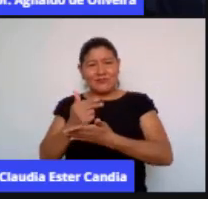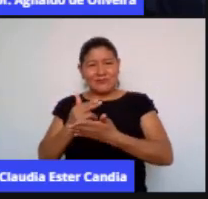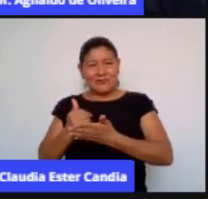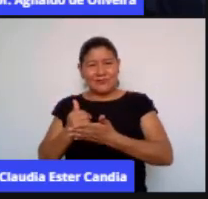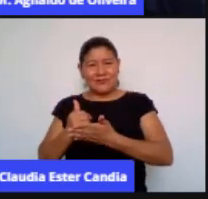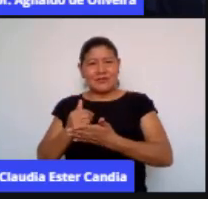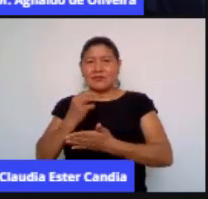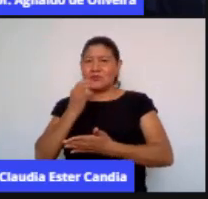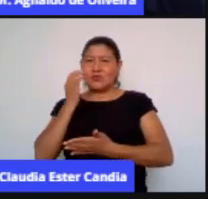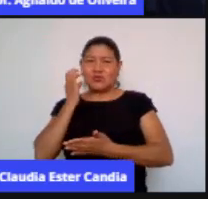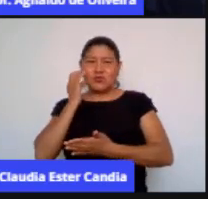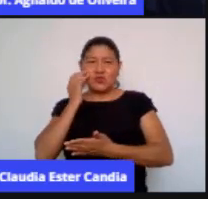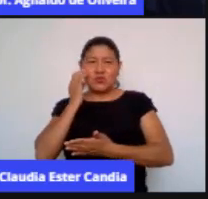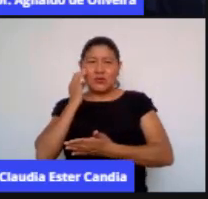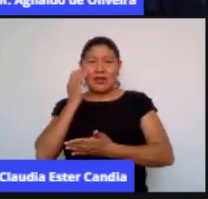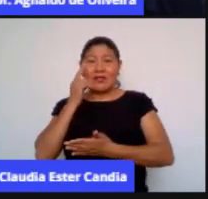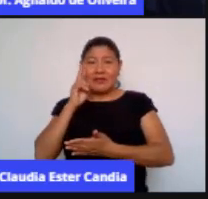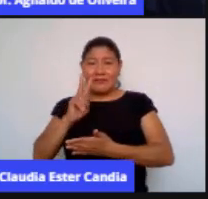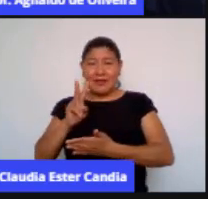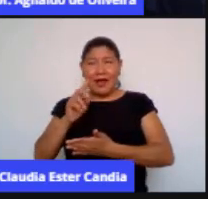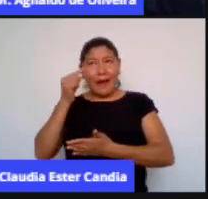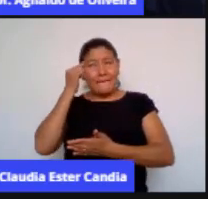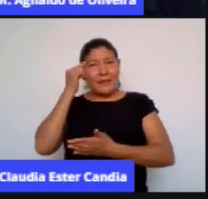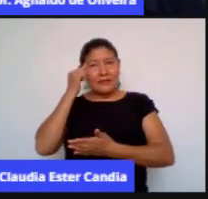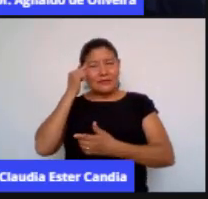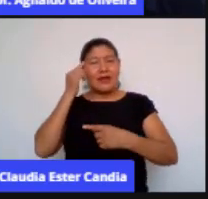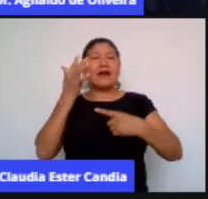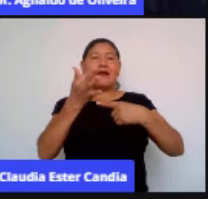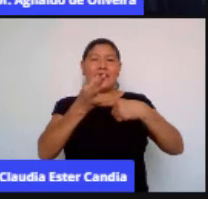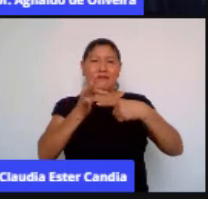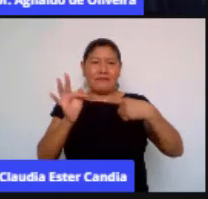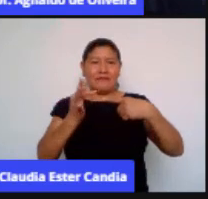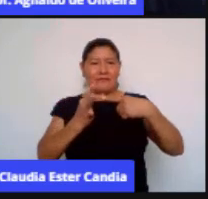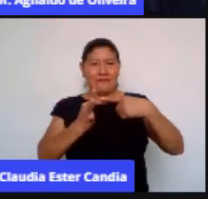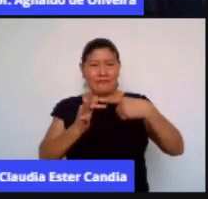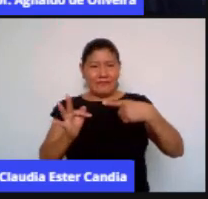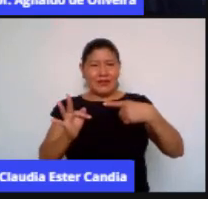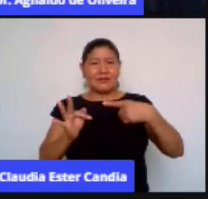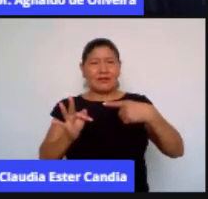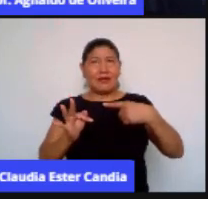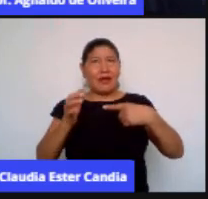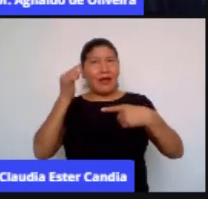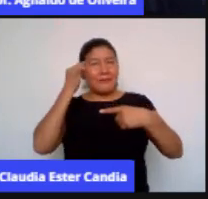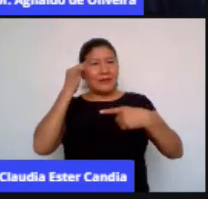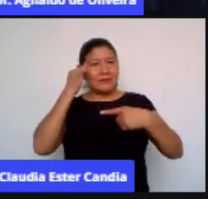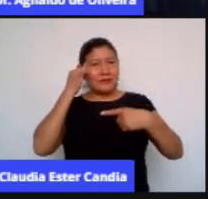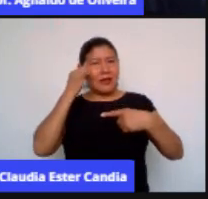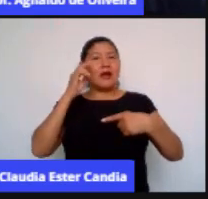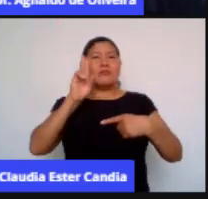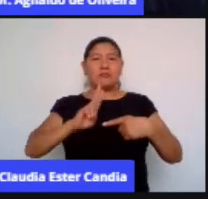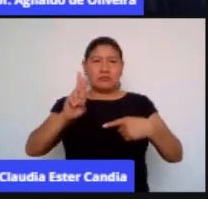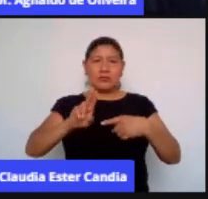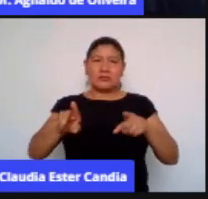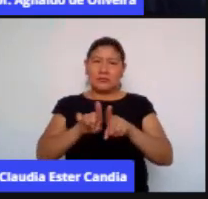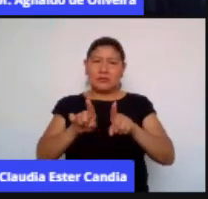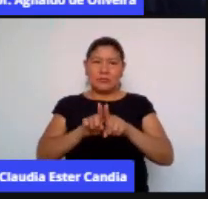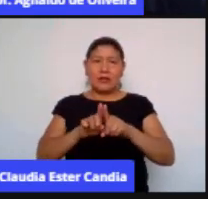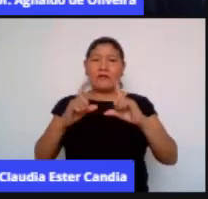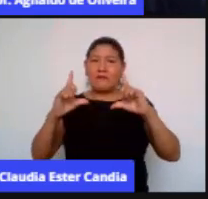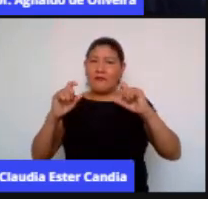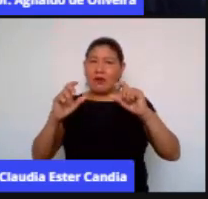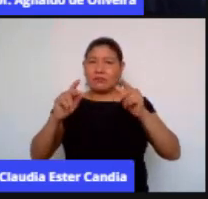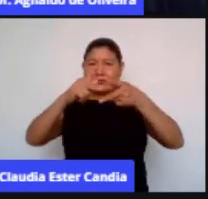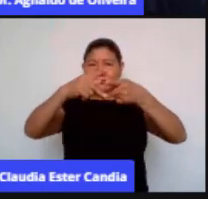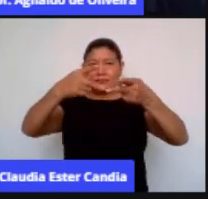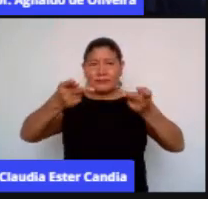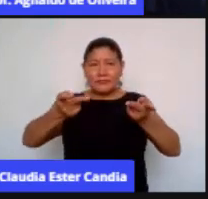os pedaços em pizza, né? Sempre tem a pizza lá na história ou tem a barra de chocolate. Então, eu preciso, talvez,